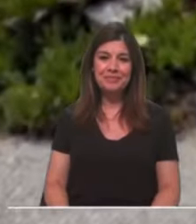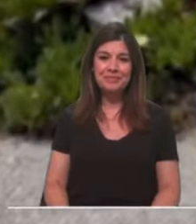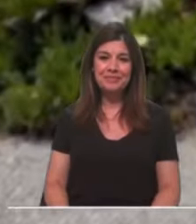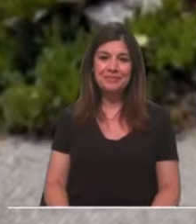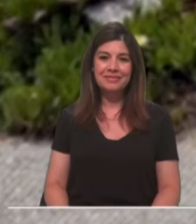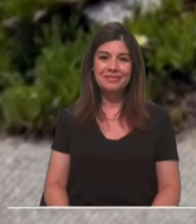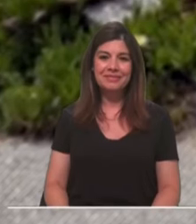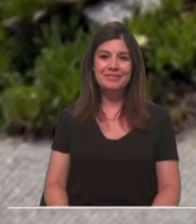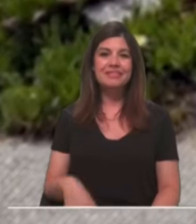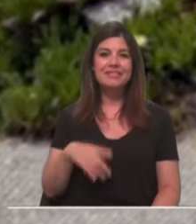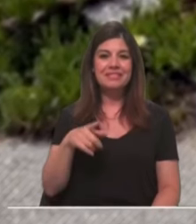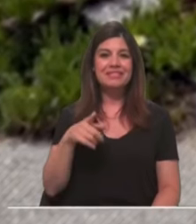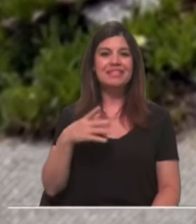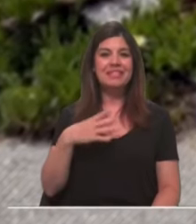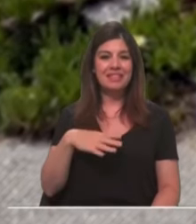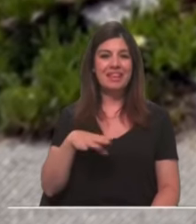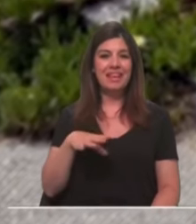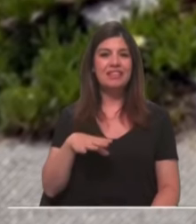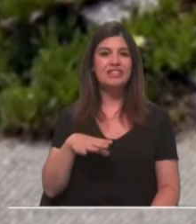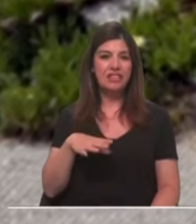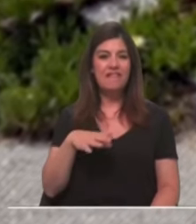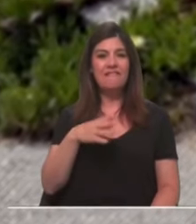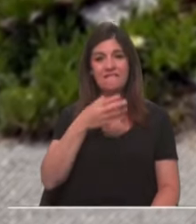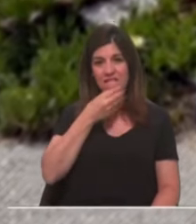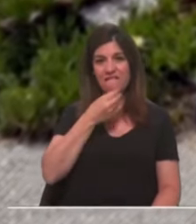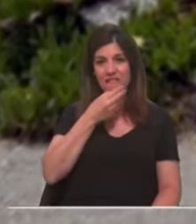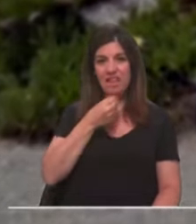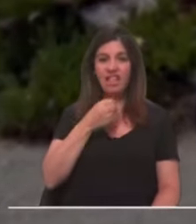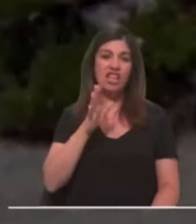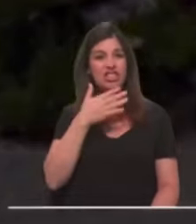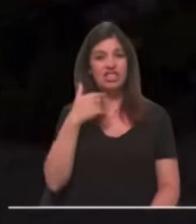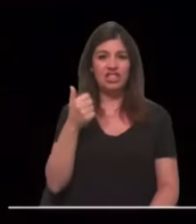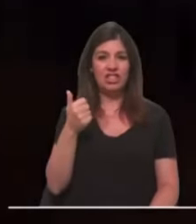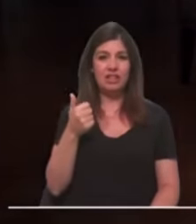Não. Queres ficar velha e sempre gira? Gira, acho bem. Mas